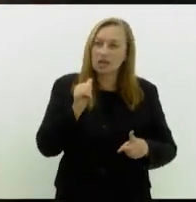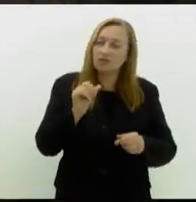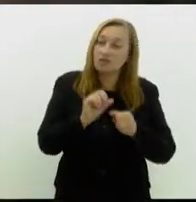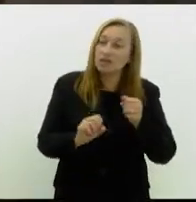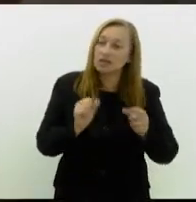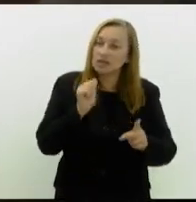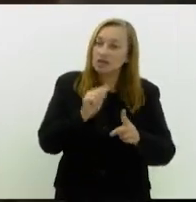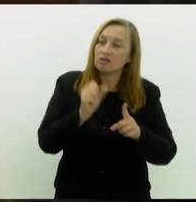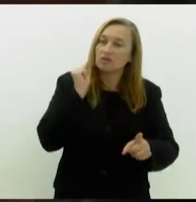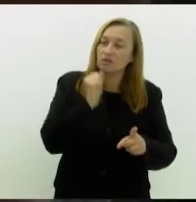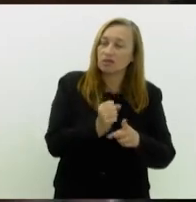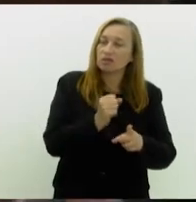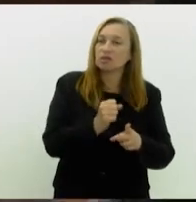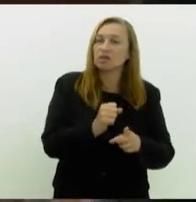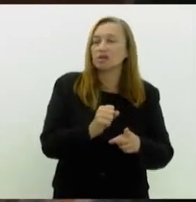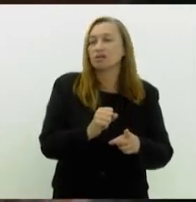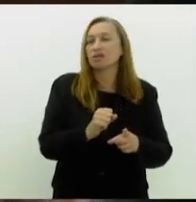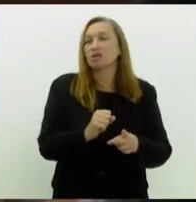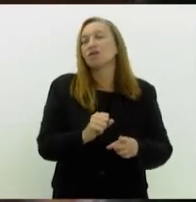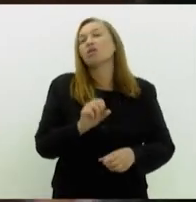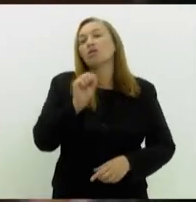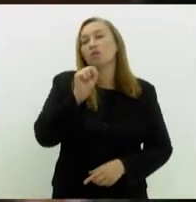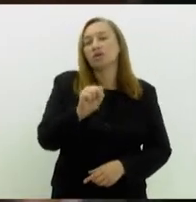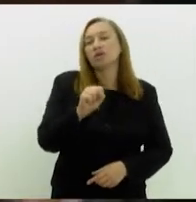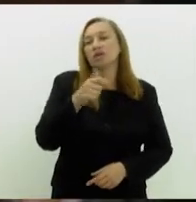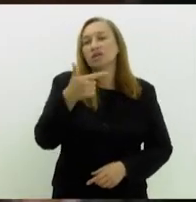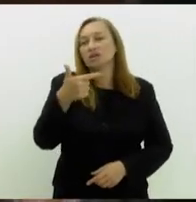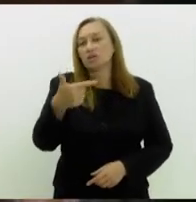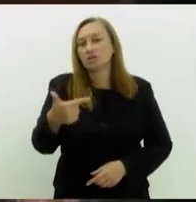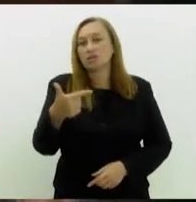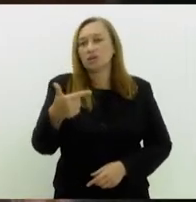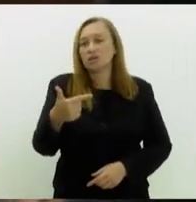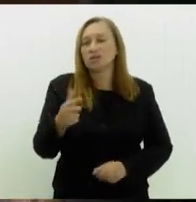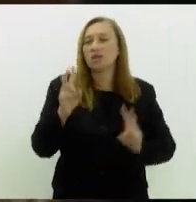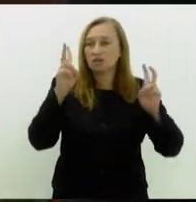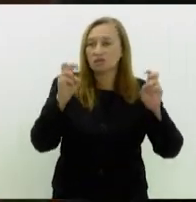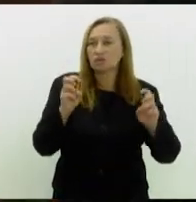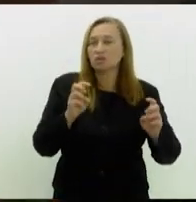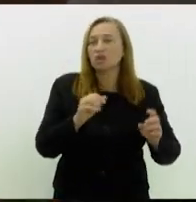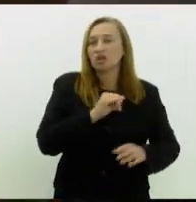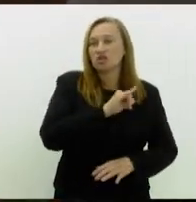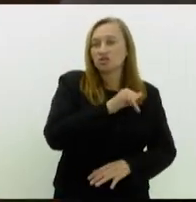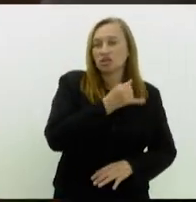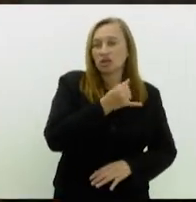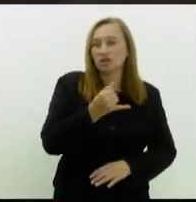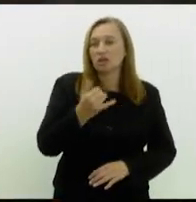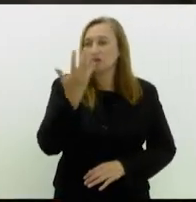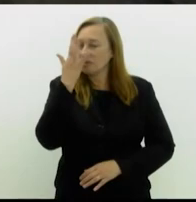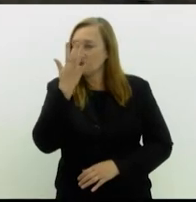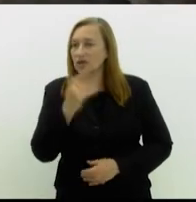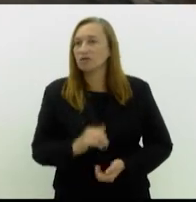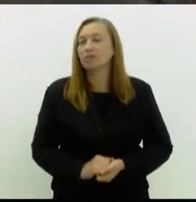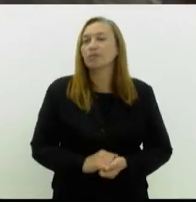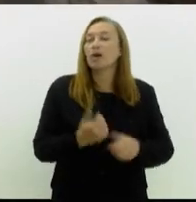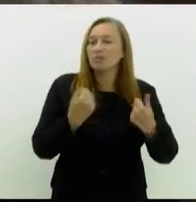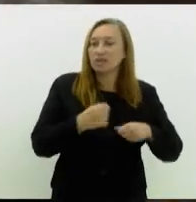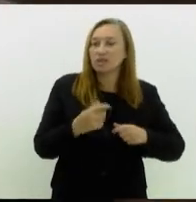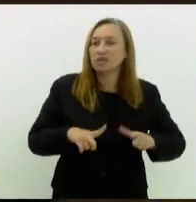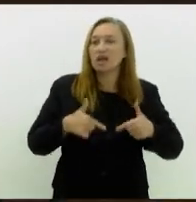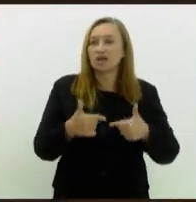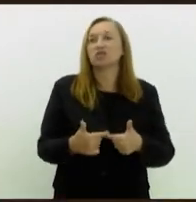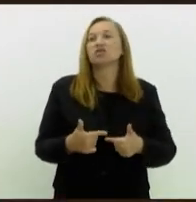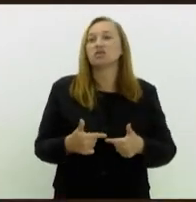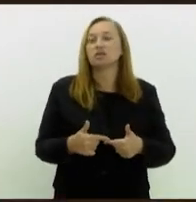representa 82 82 casos entre janeiro e fevereiro Ou seja a gente precisa atuar para